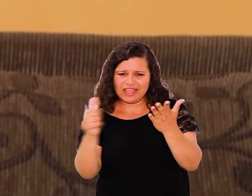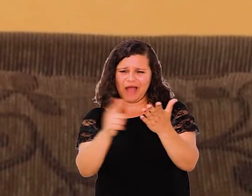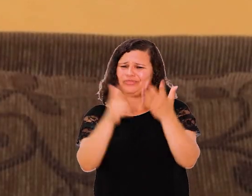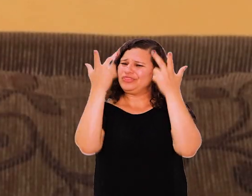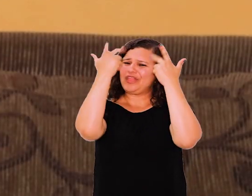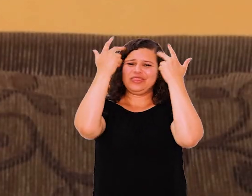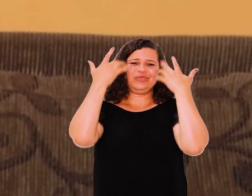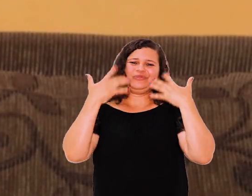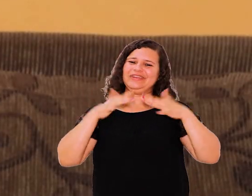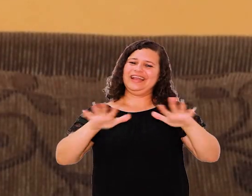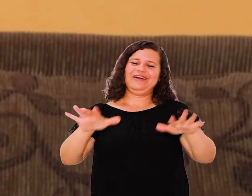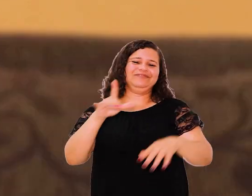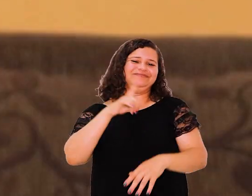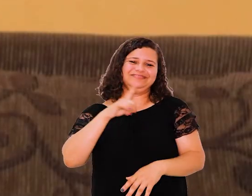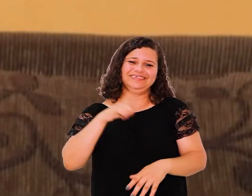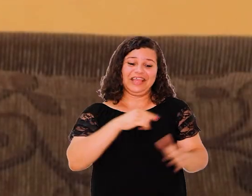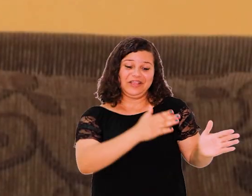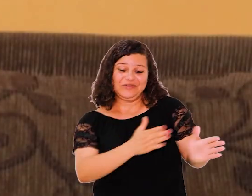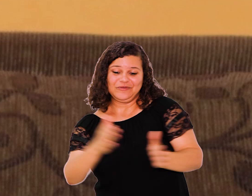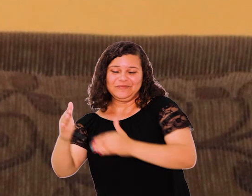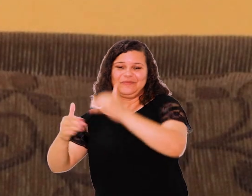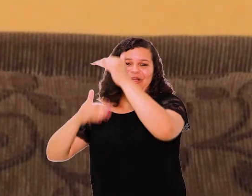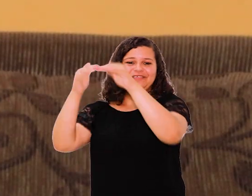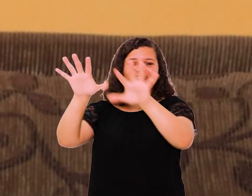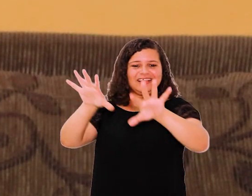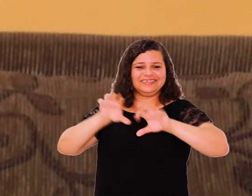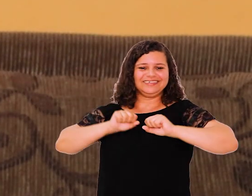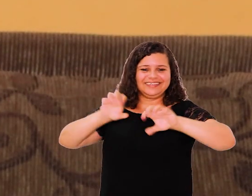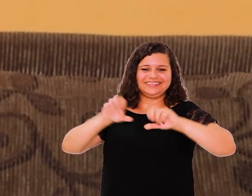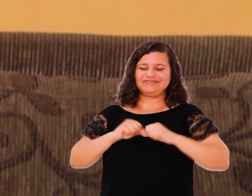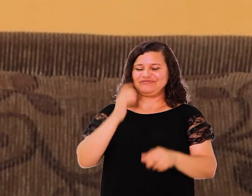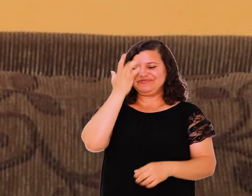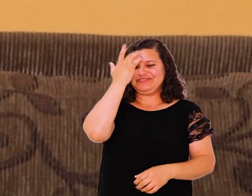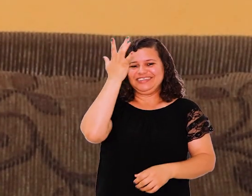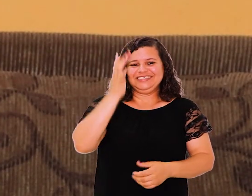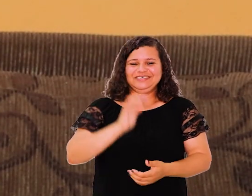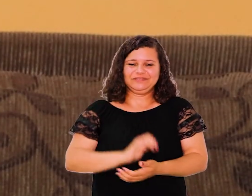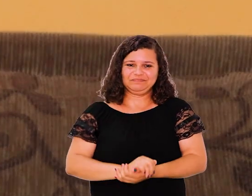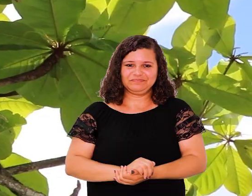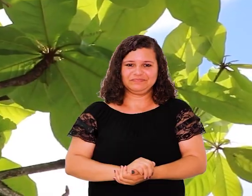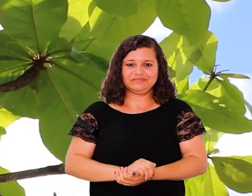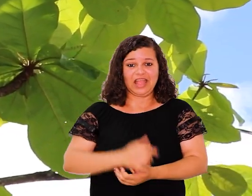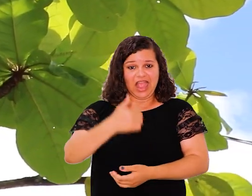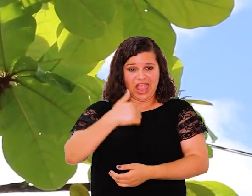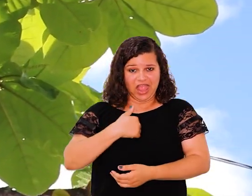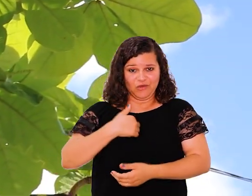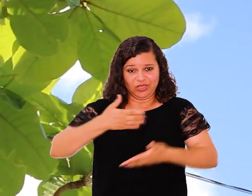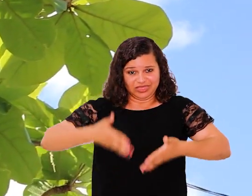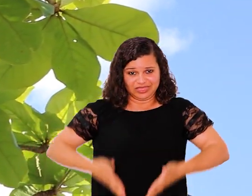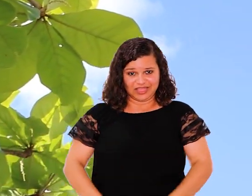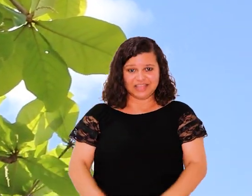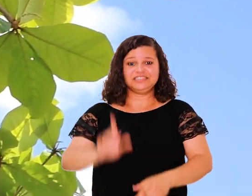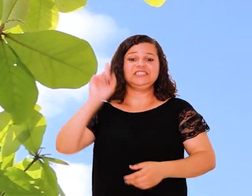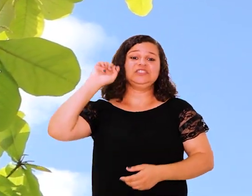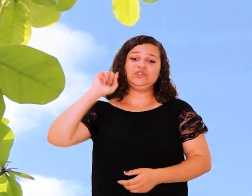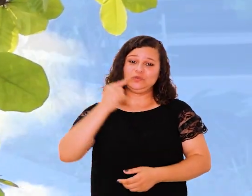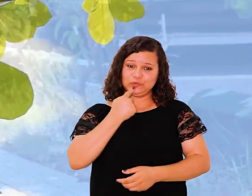se torna algo mais natural e torna o processo de aceitação mais fácil. Eu nasci